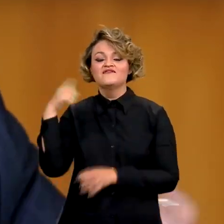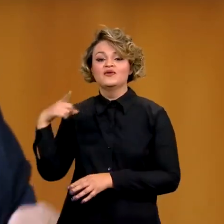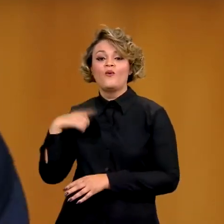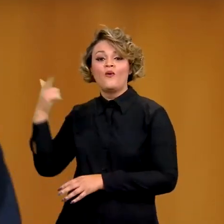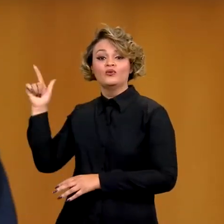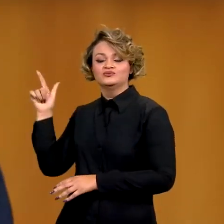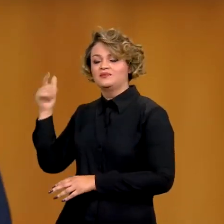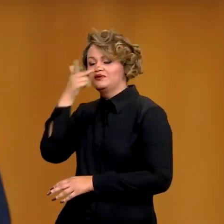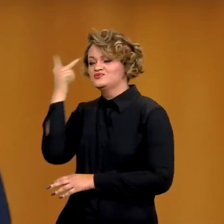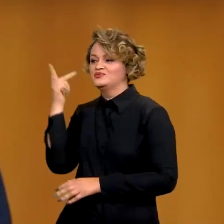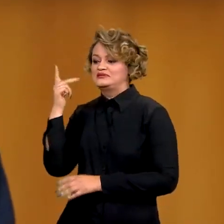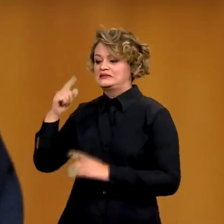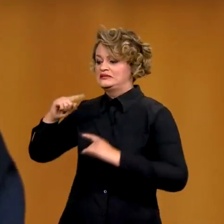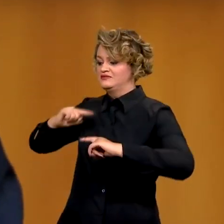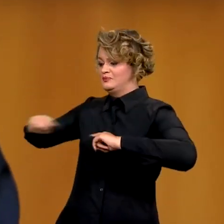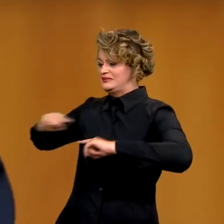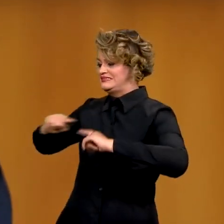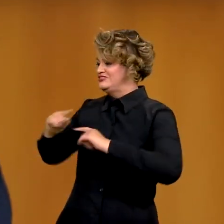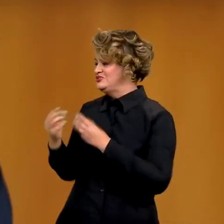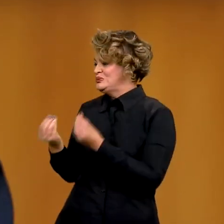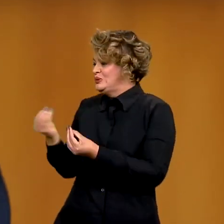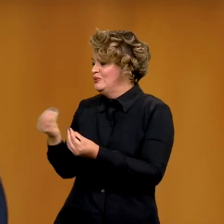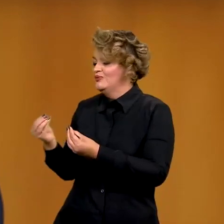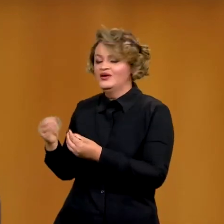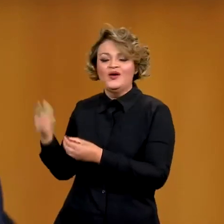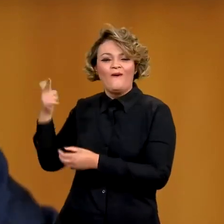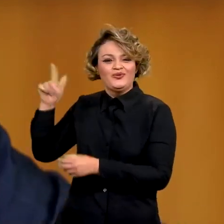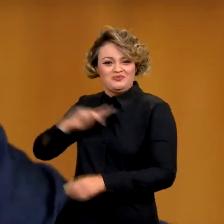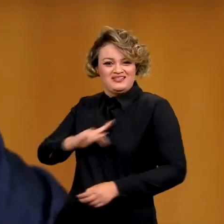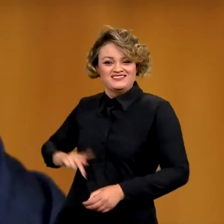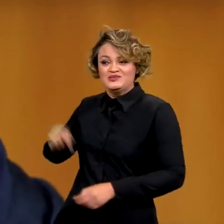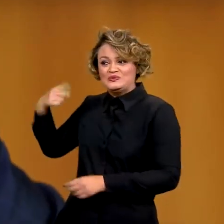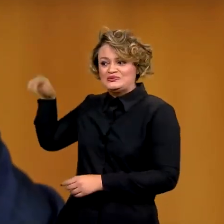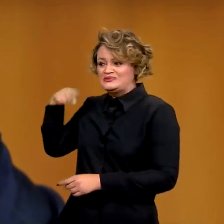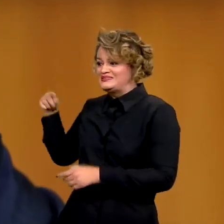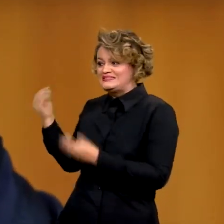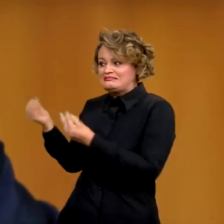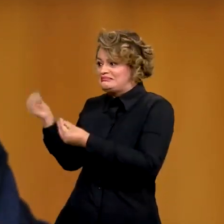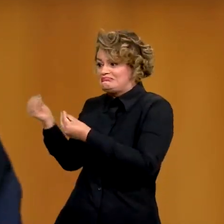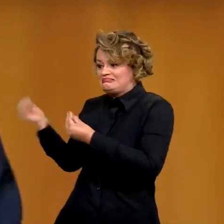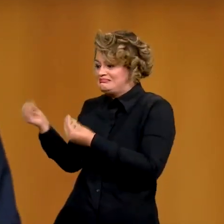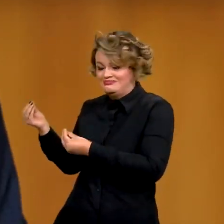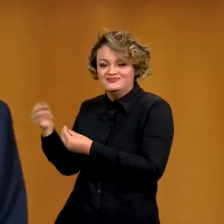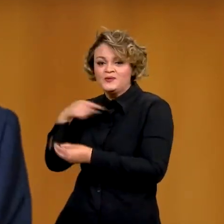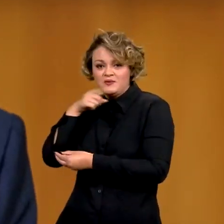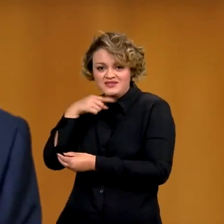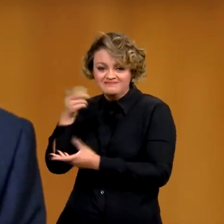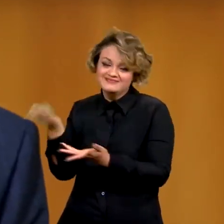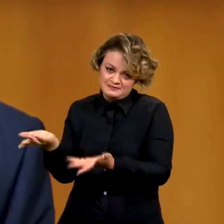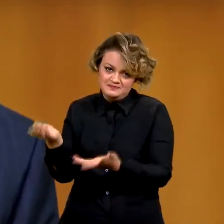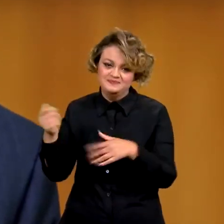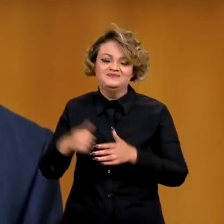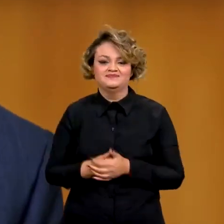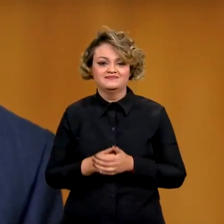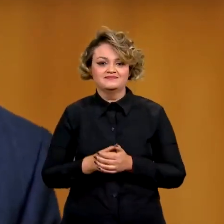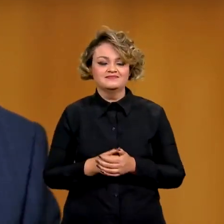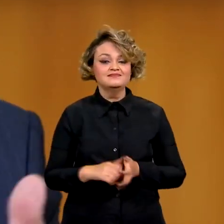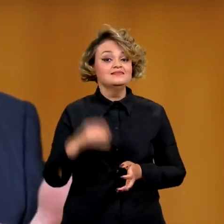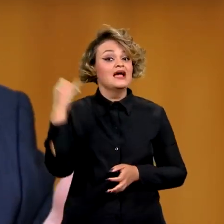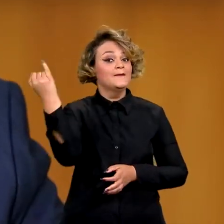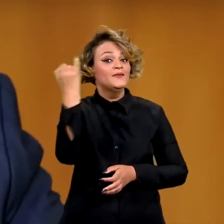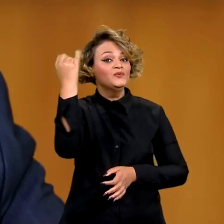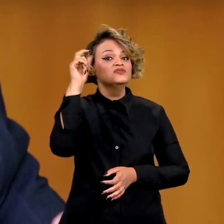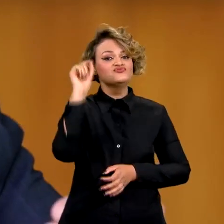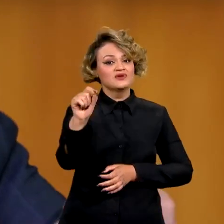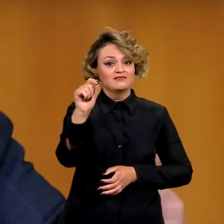tinha dificuldade de presidir a constituinte e o Sarney muito mais dificuldade de perseguir o Brasil então o que é importante